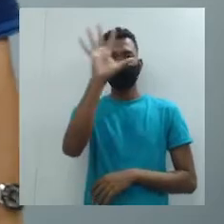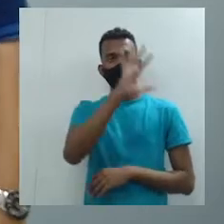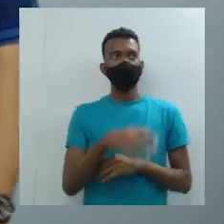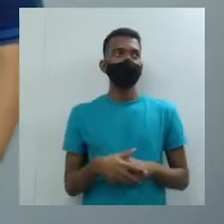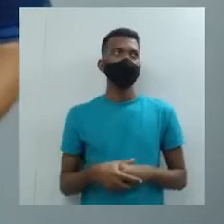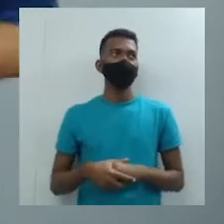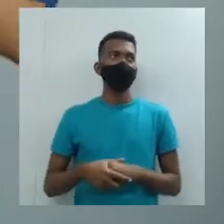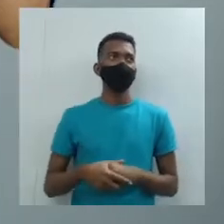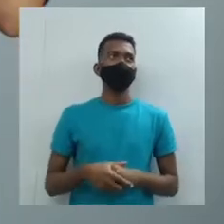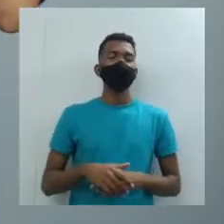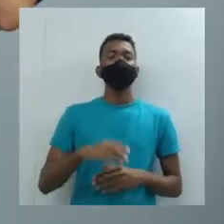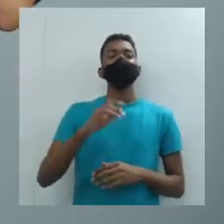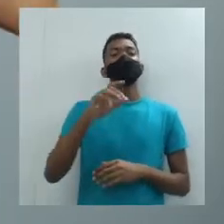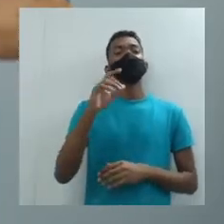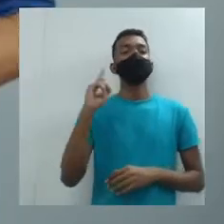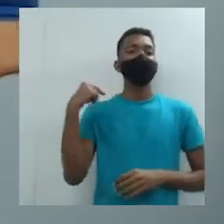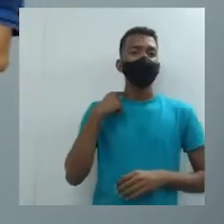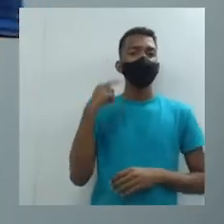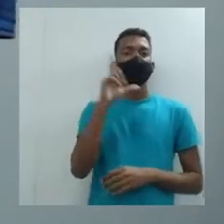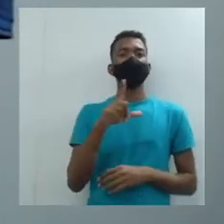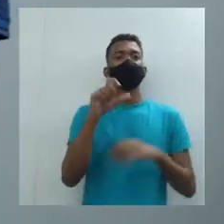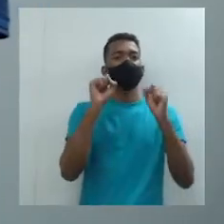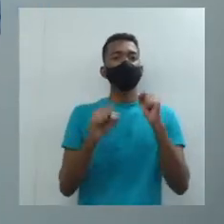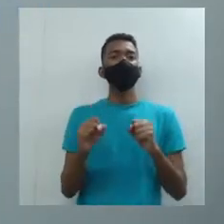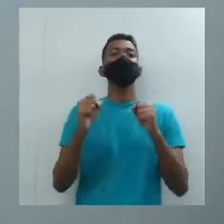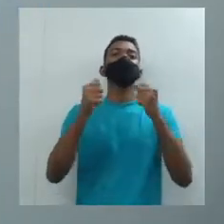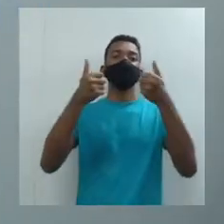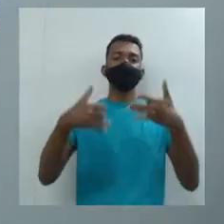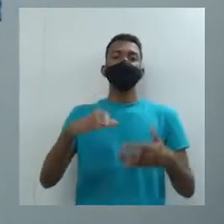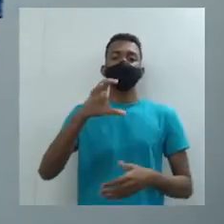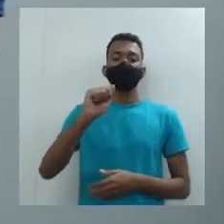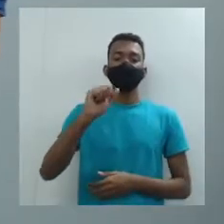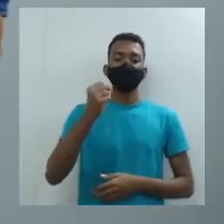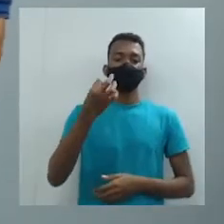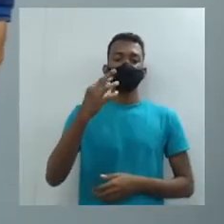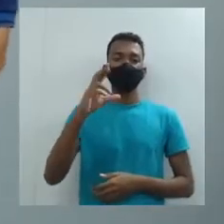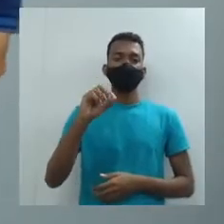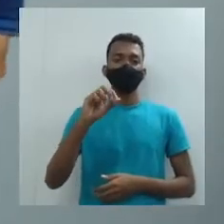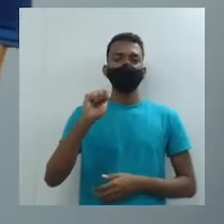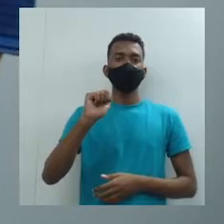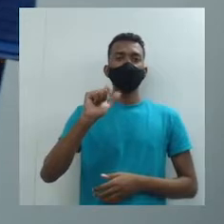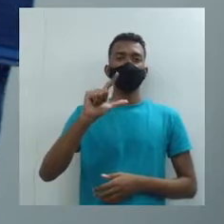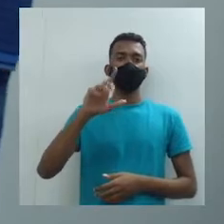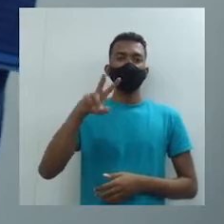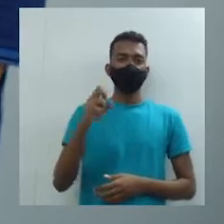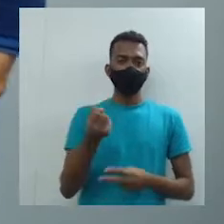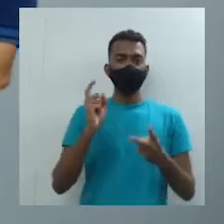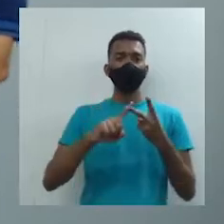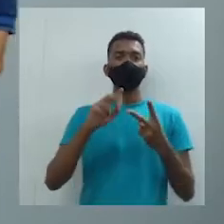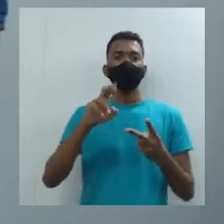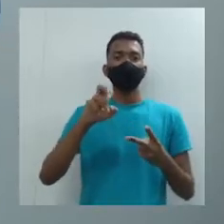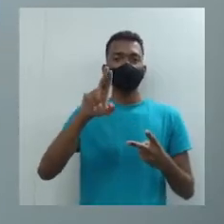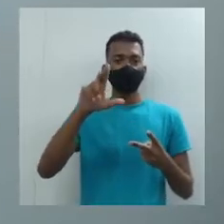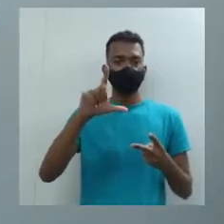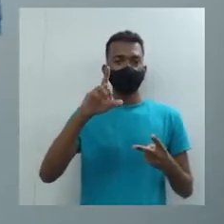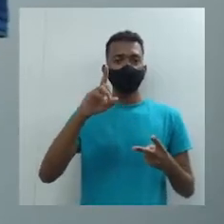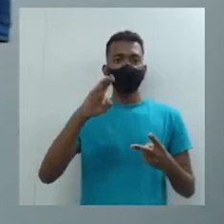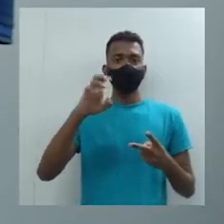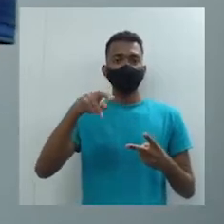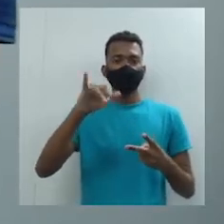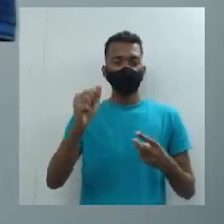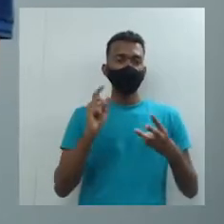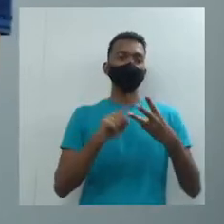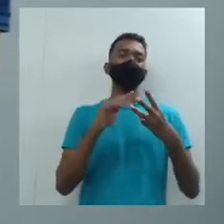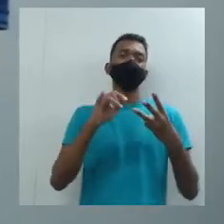direito e da literatura, né? A gente podia citar, por exemplo, Castro Alves estudou aí, Raul Pompeia estudou aí, Augusto dos Anjos, Tobias